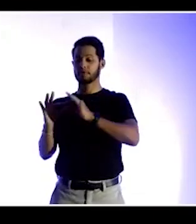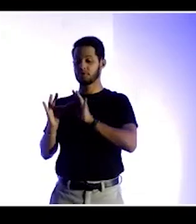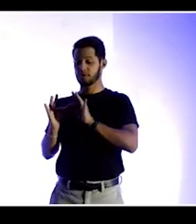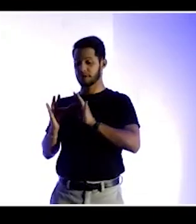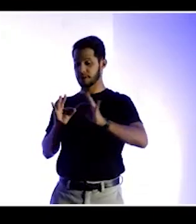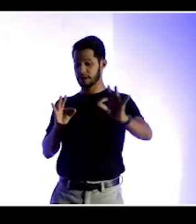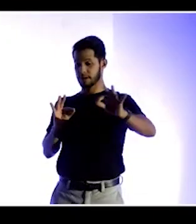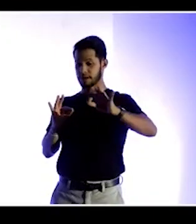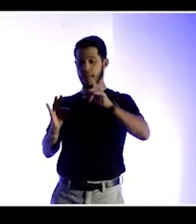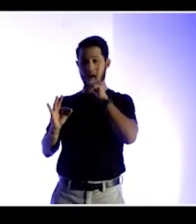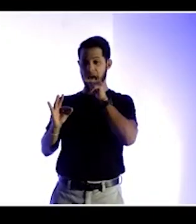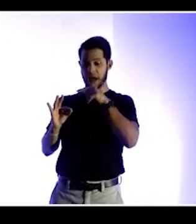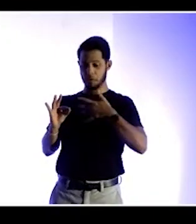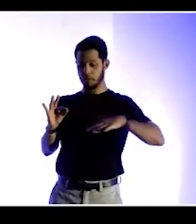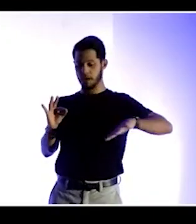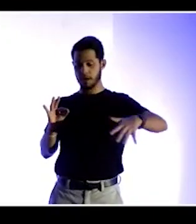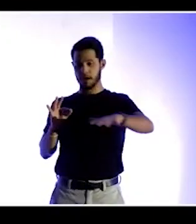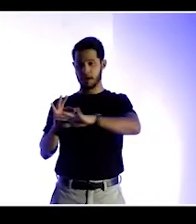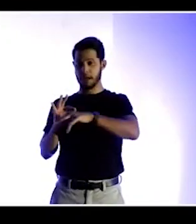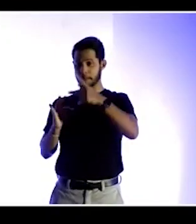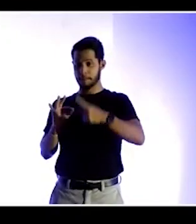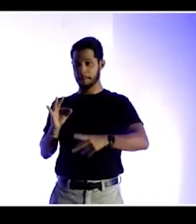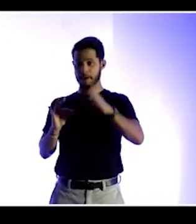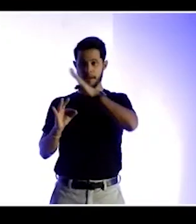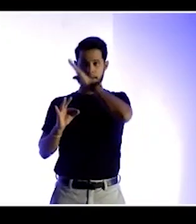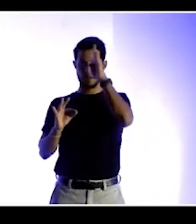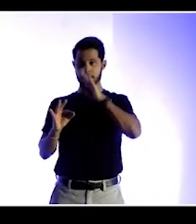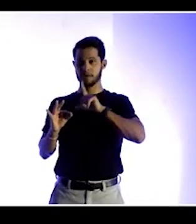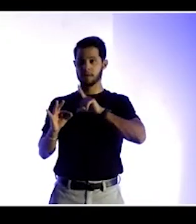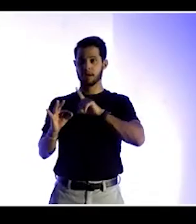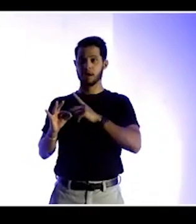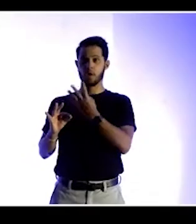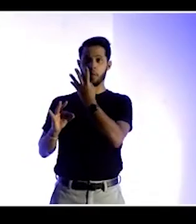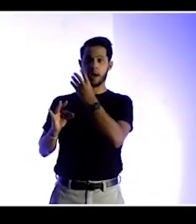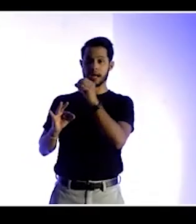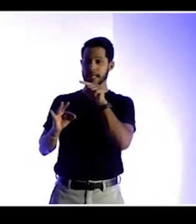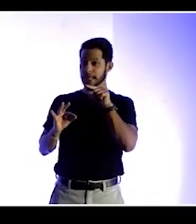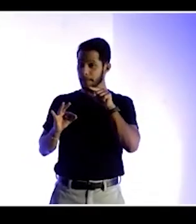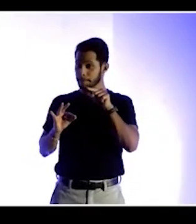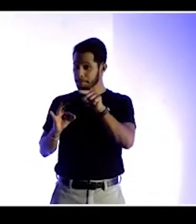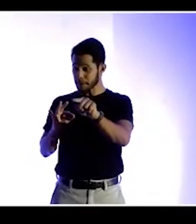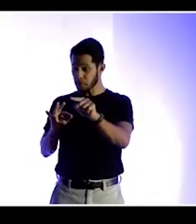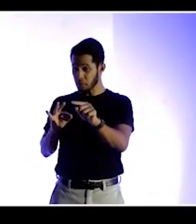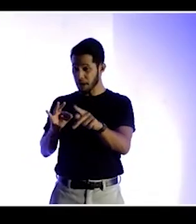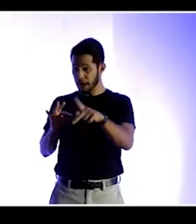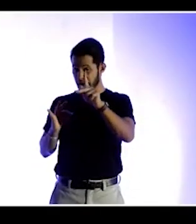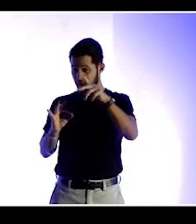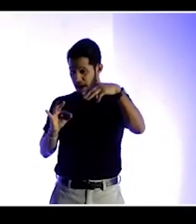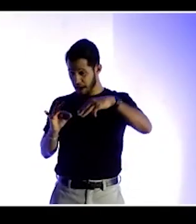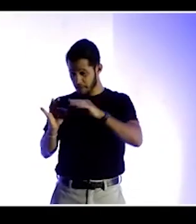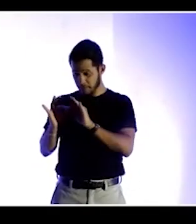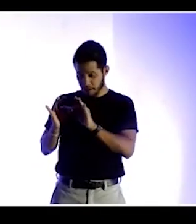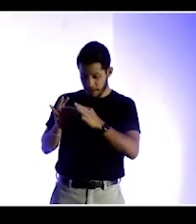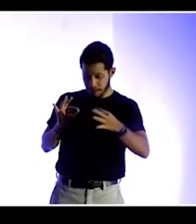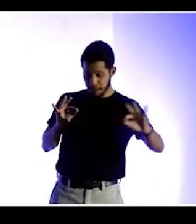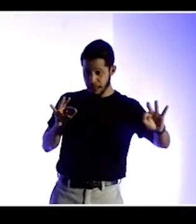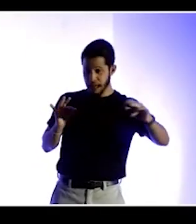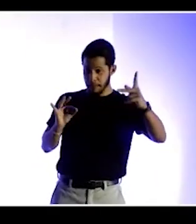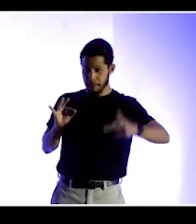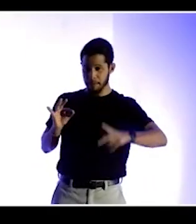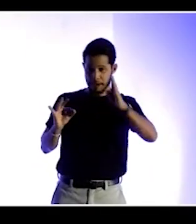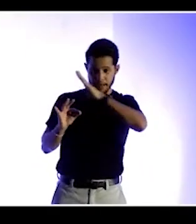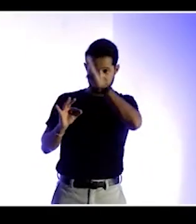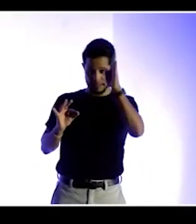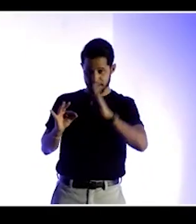de áreas inundadas aqui no Brasil. Se eu cobrisse isso tudo com os módulos, daria 8 terawatts. E no